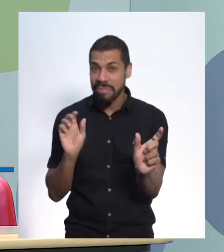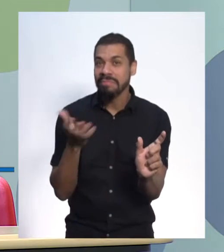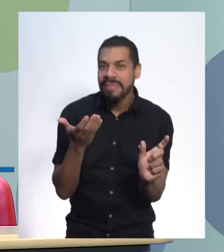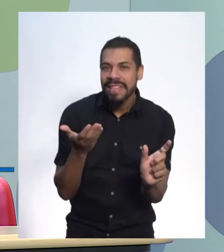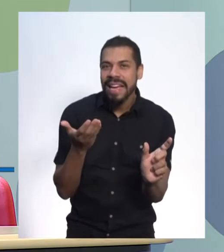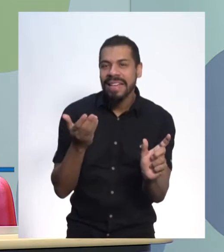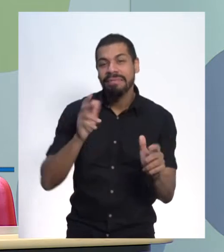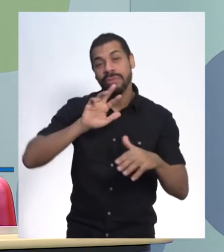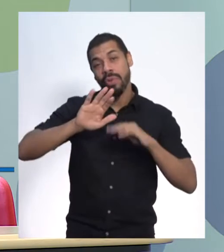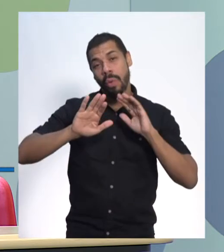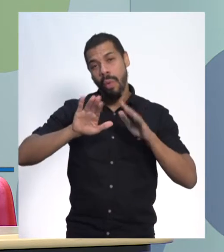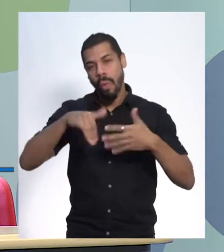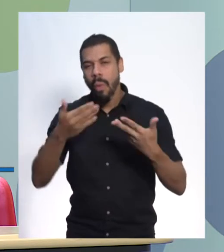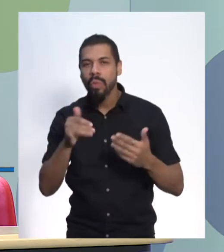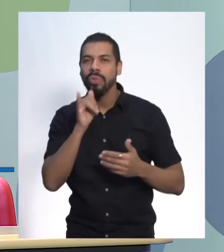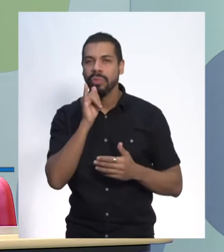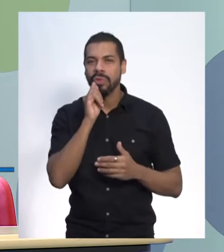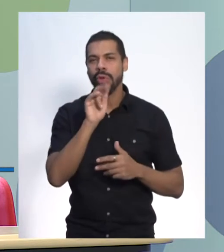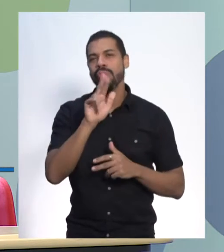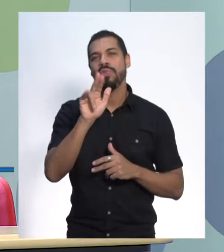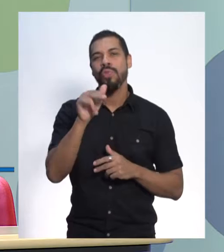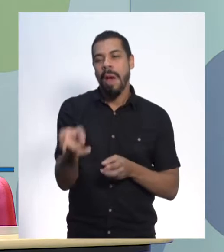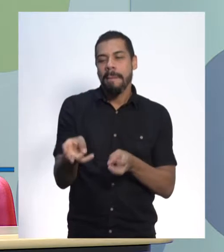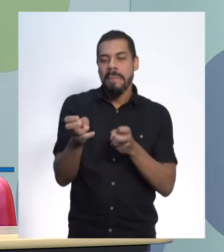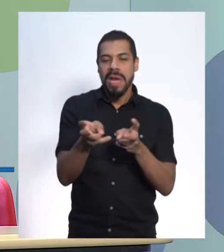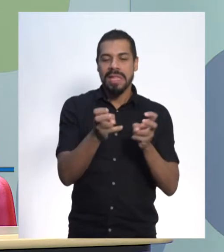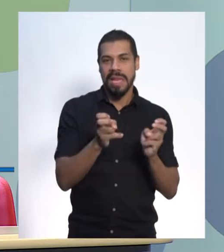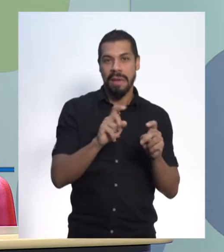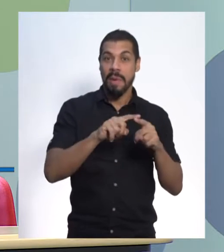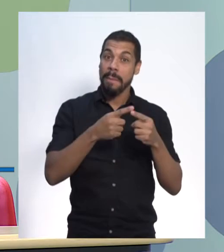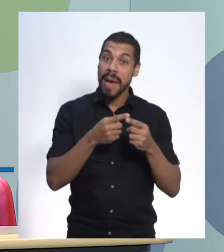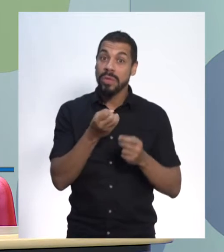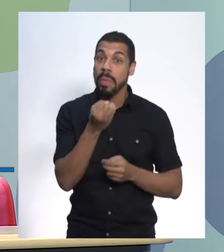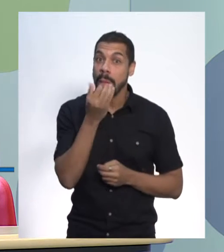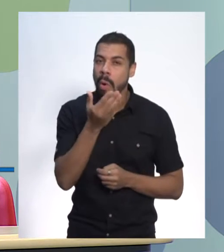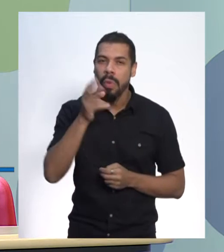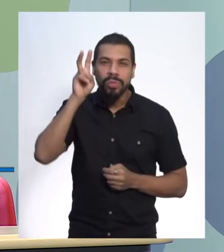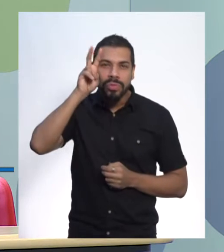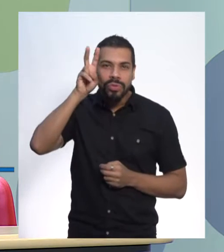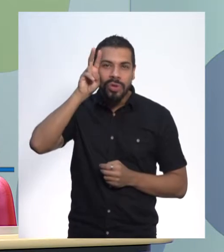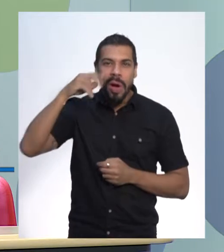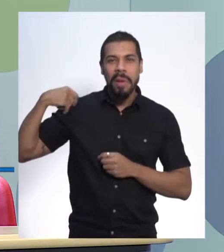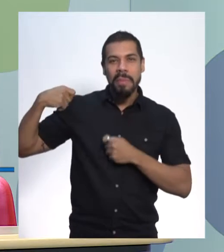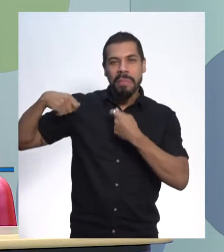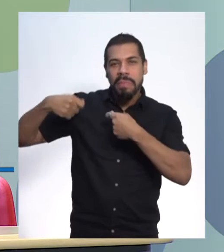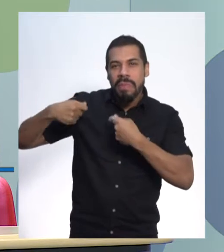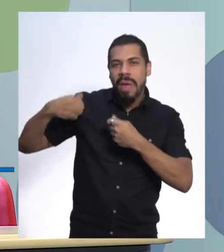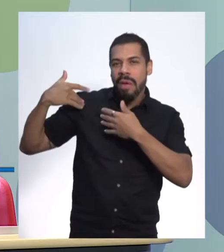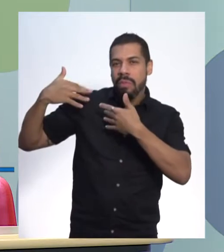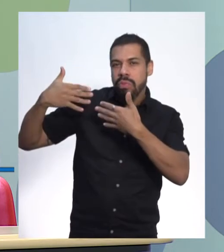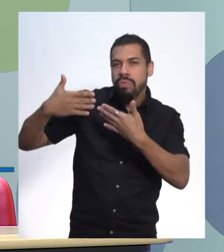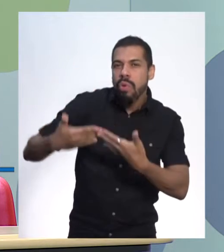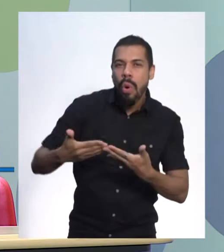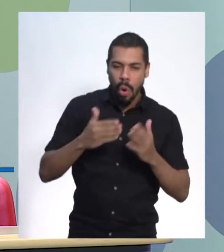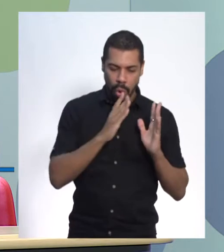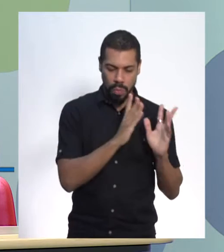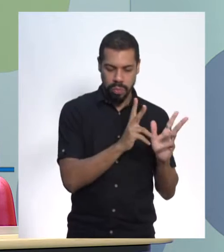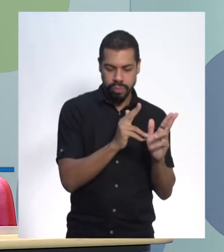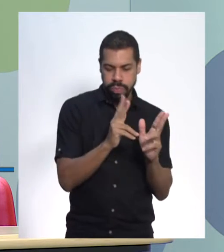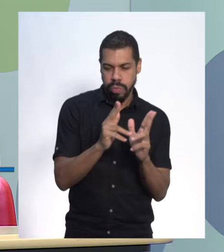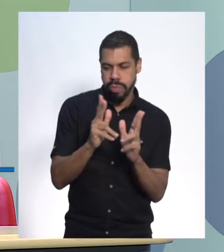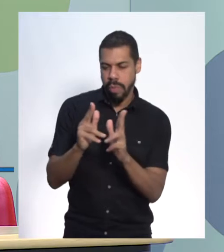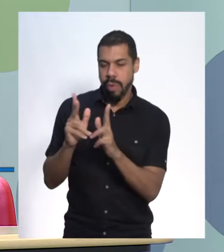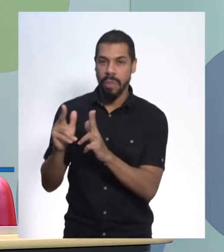outros modelos, não. A gente acaba não percebendo. Mas uma boa história, ela tem que ser contada com um enredo que seja